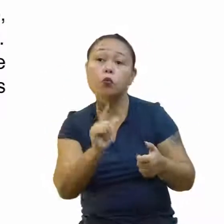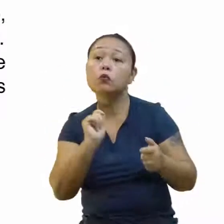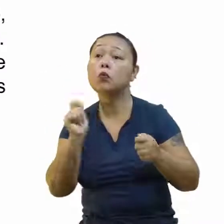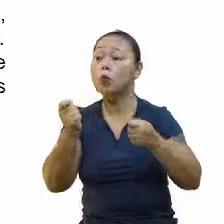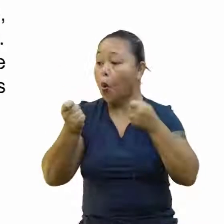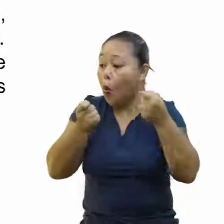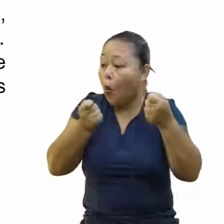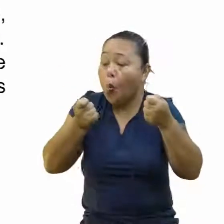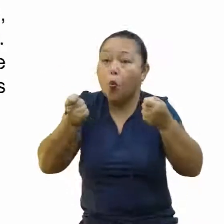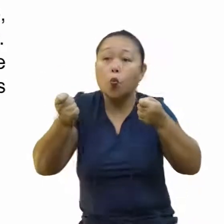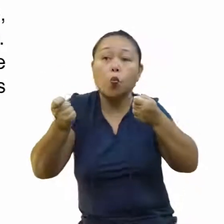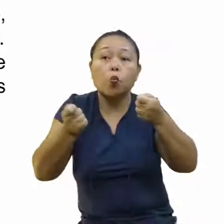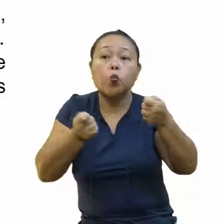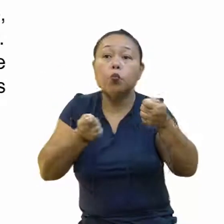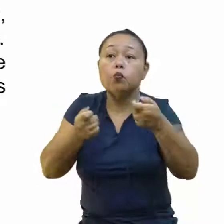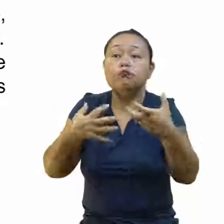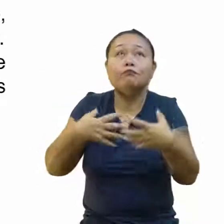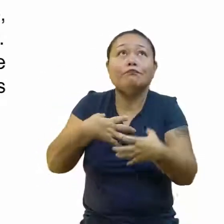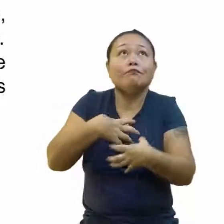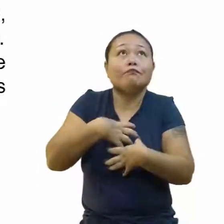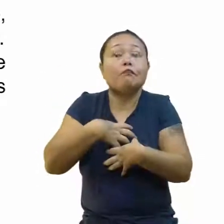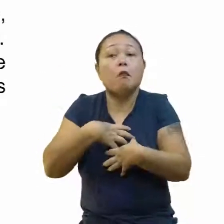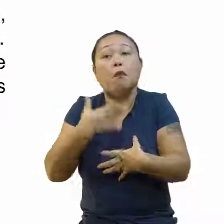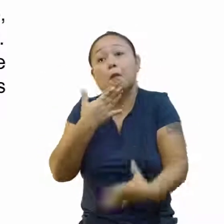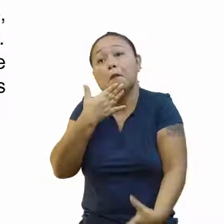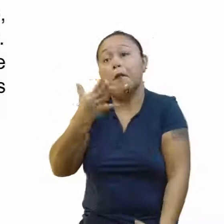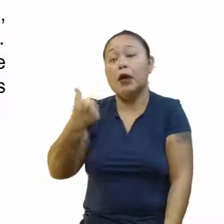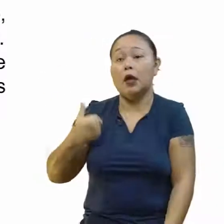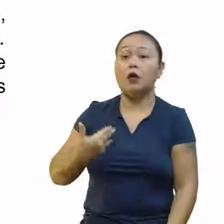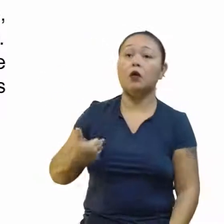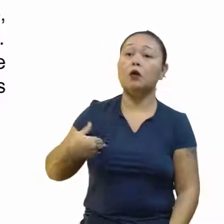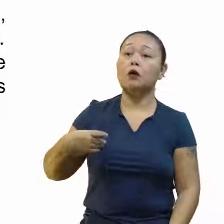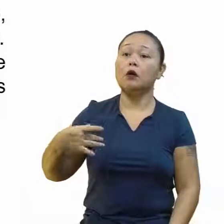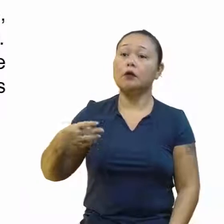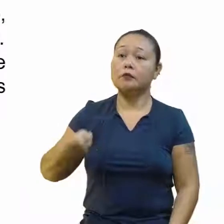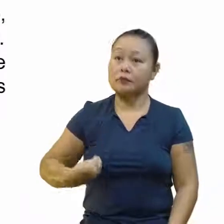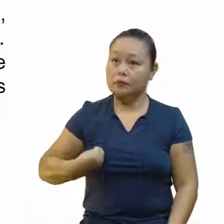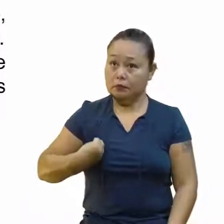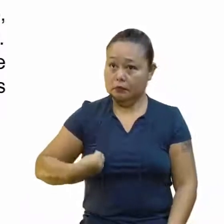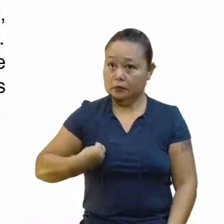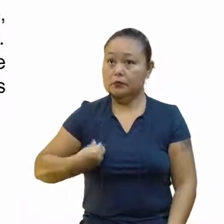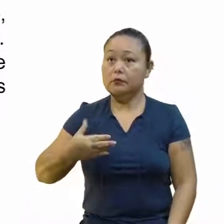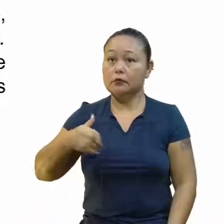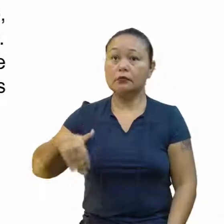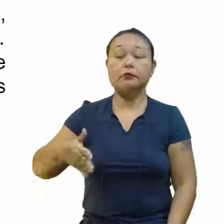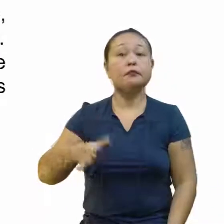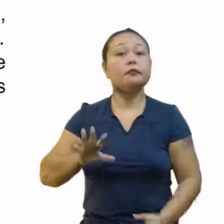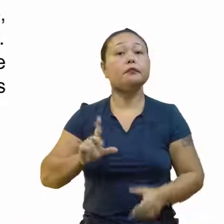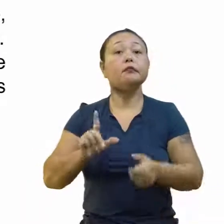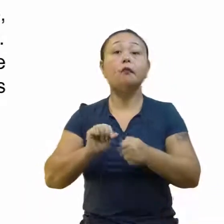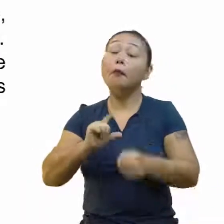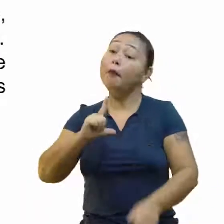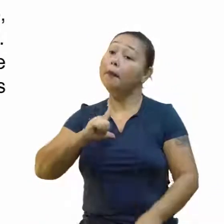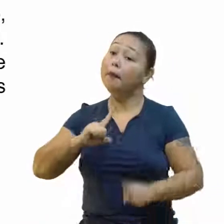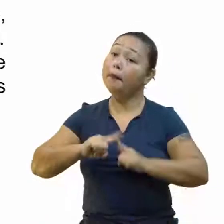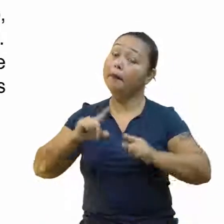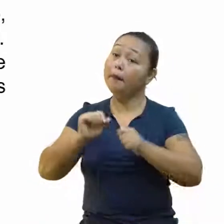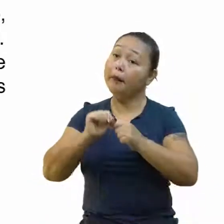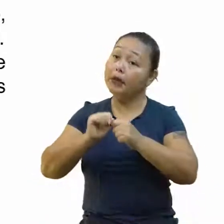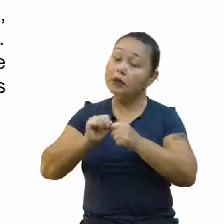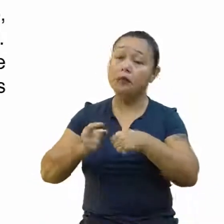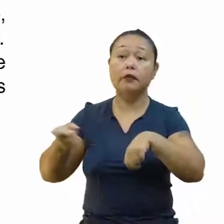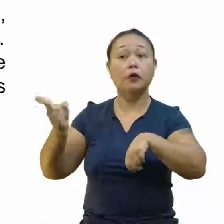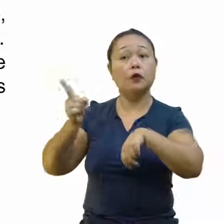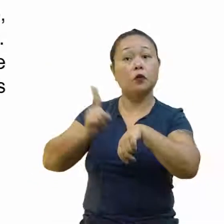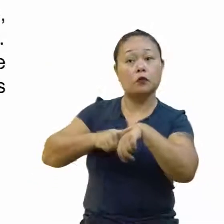sintomas, melhorar a minha qualidade de vida, mas se eu tiver uma doença crônico-degenerativa, é o resto da vida com